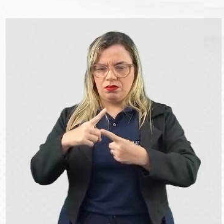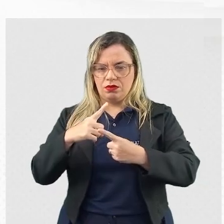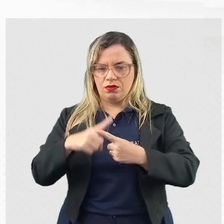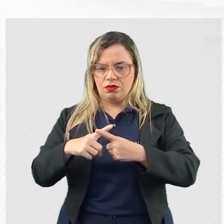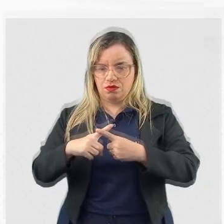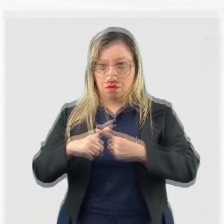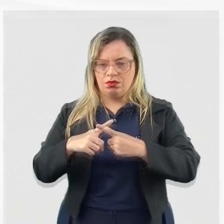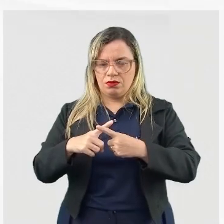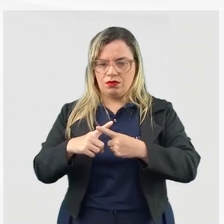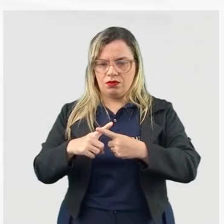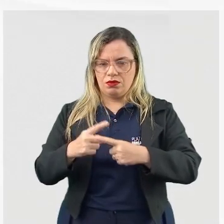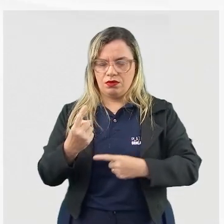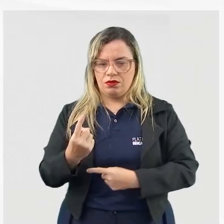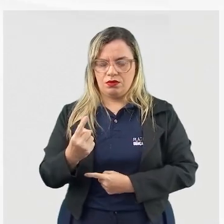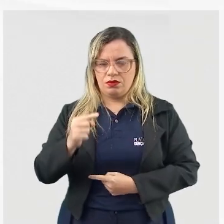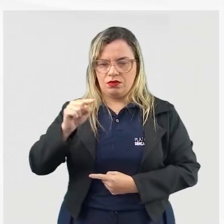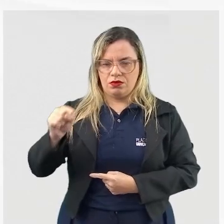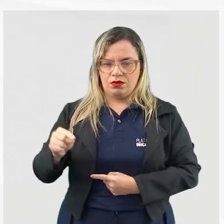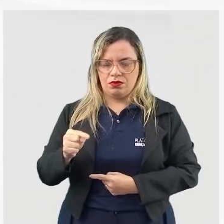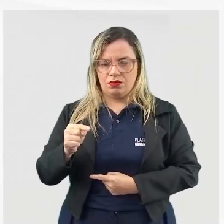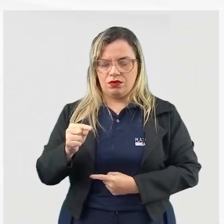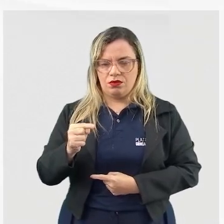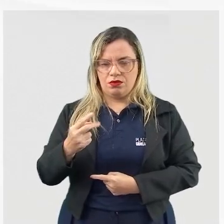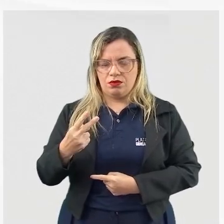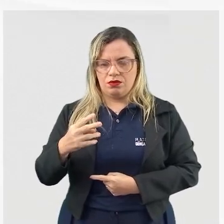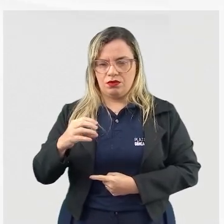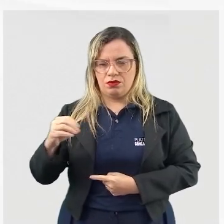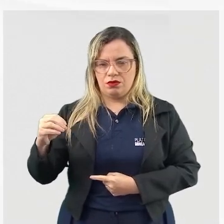Multiplicado aqui por 1.200.